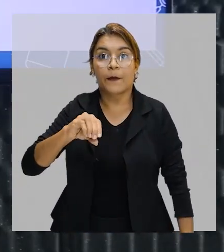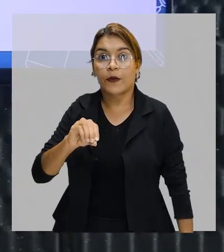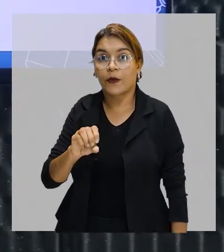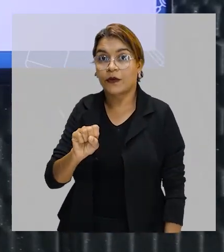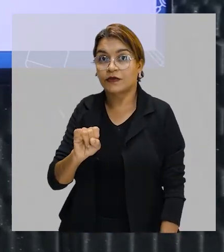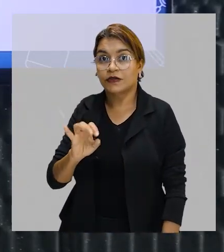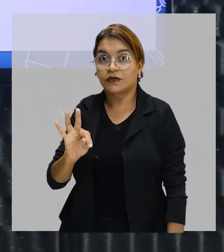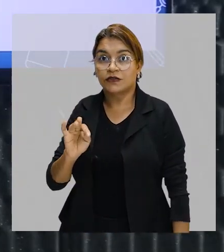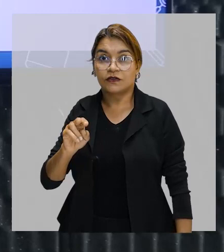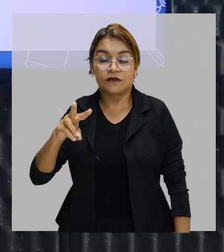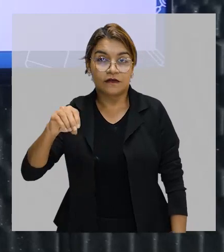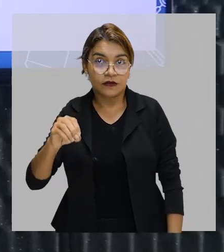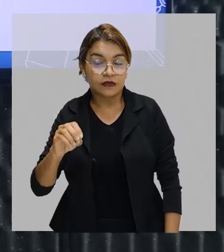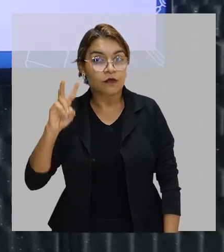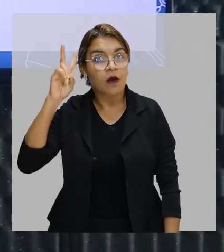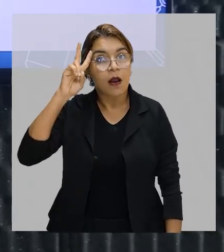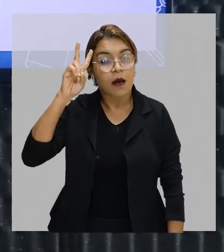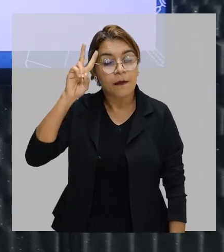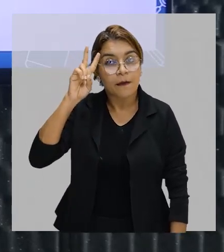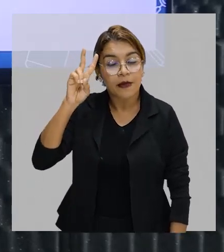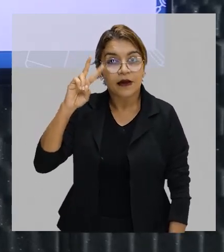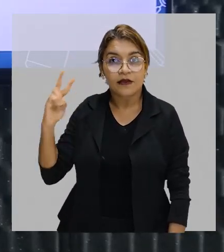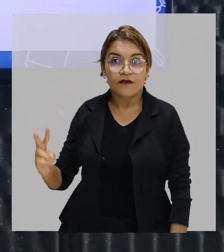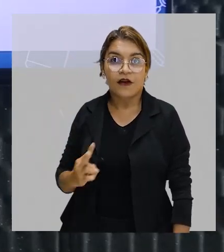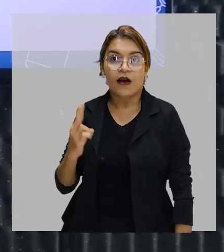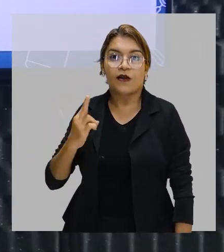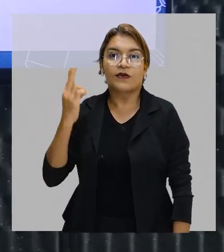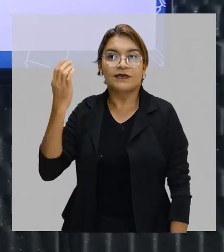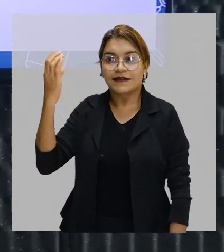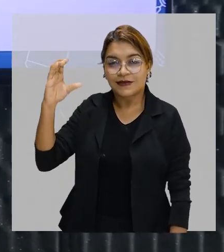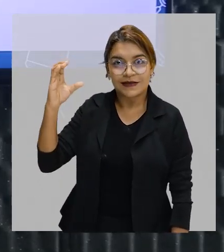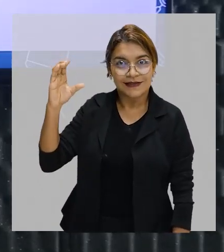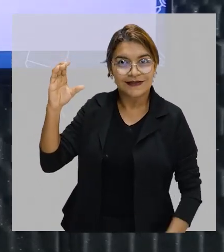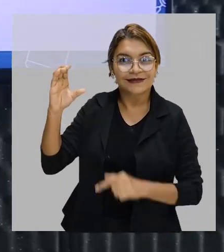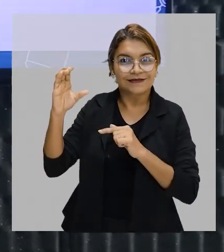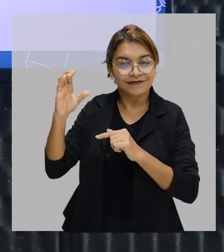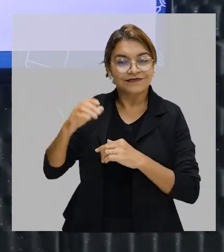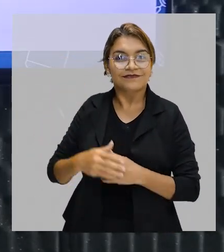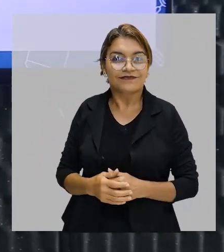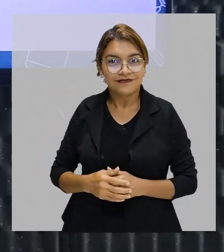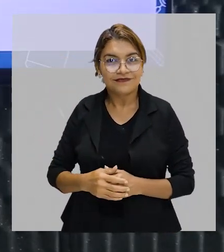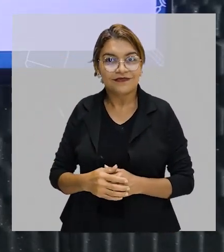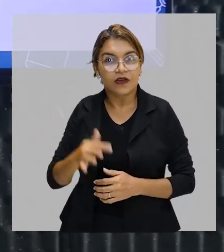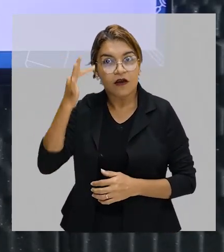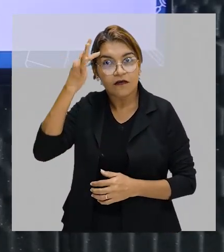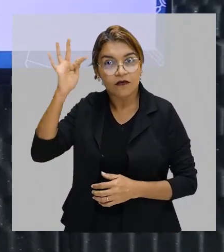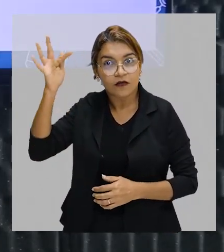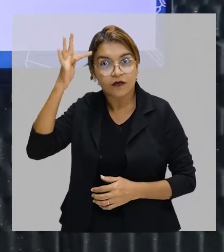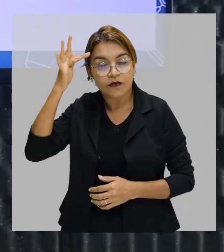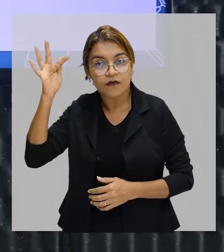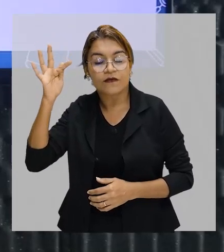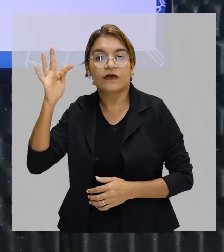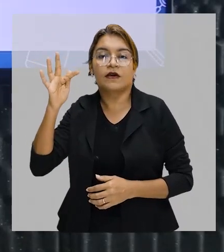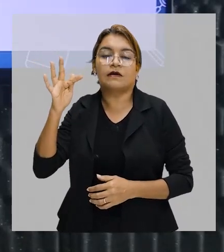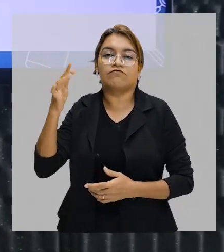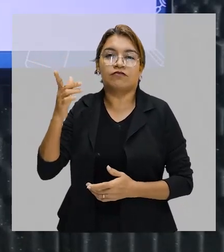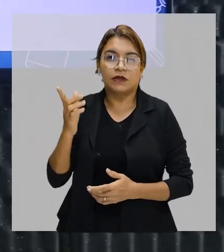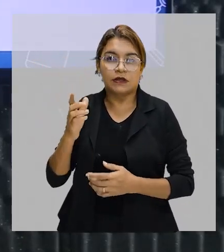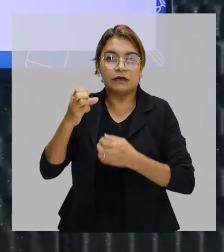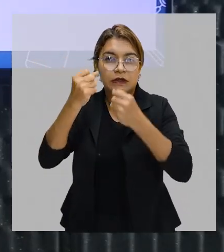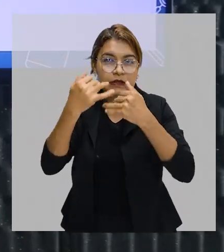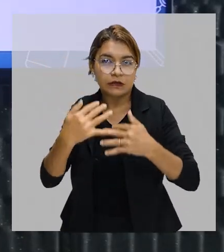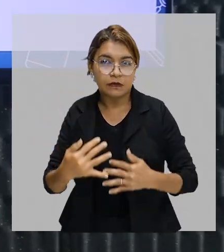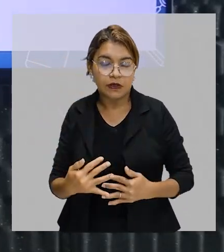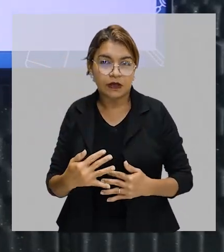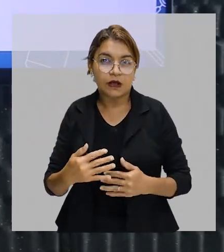de valorização da ciência? Exatamente. Então, é uma filosofia que busca os fundamentos na ciência e